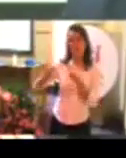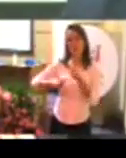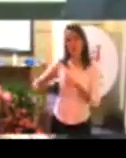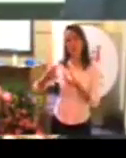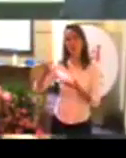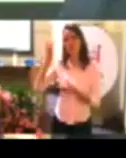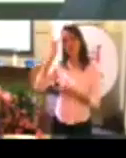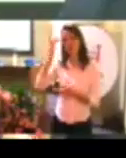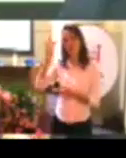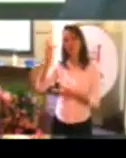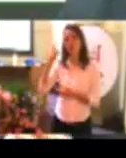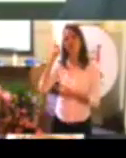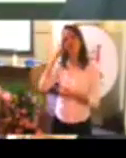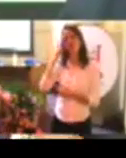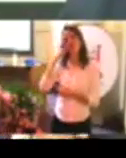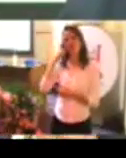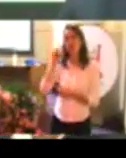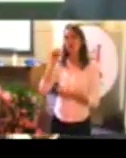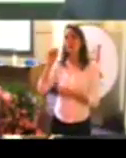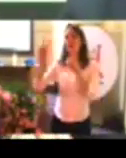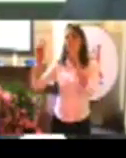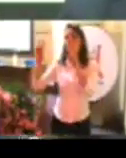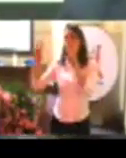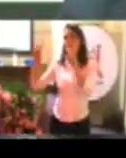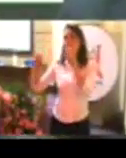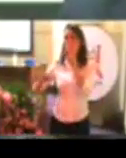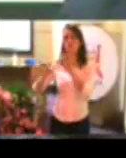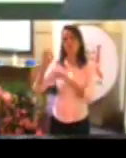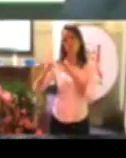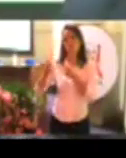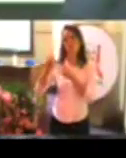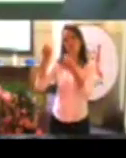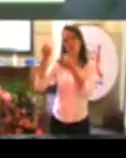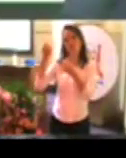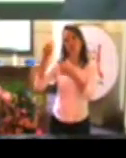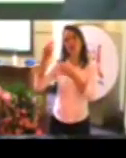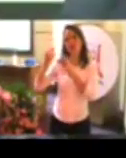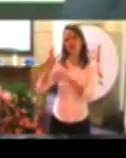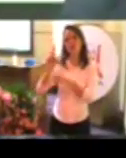esses estudantes vão pensar sobre o poder legislativo?